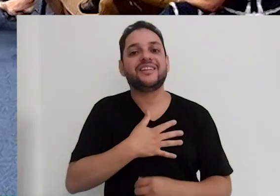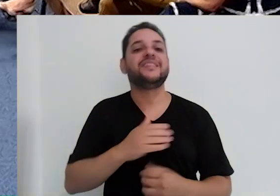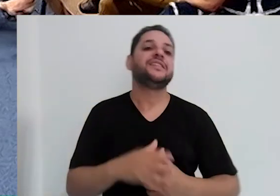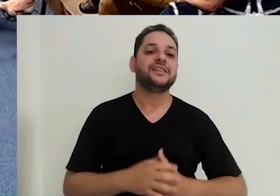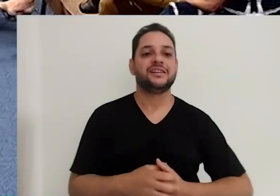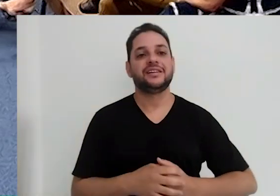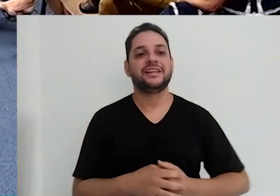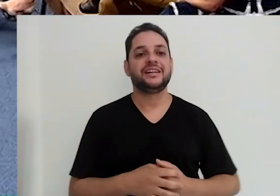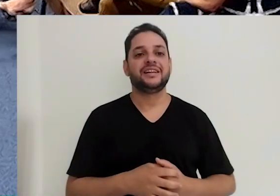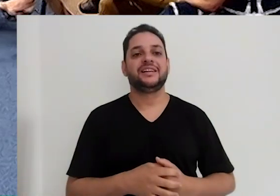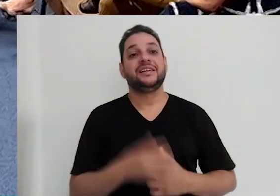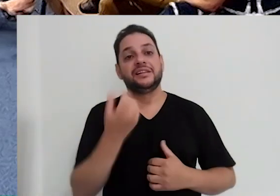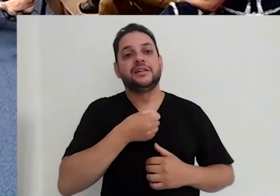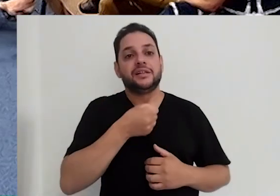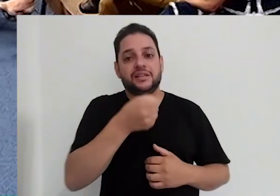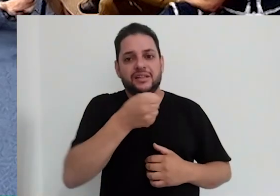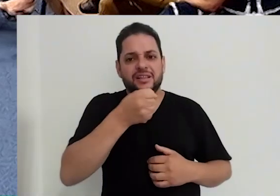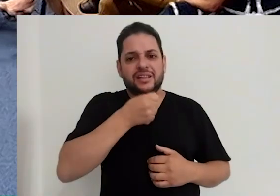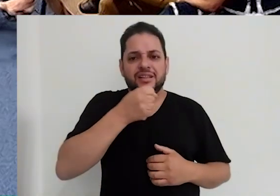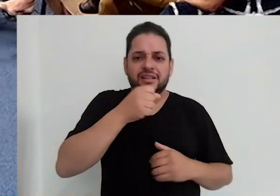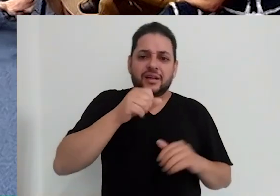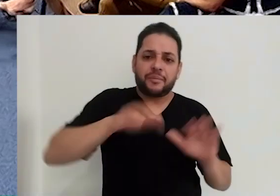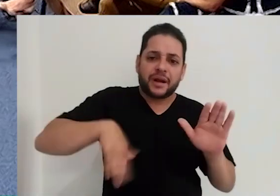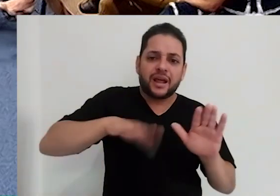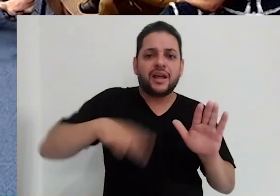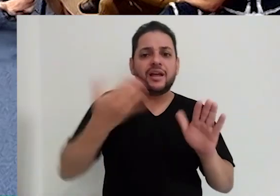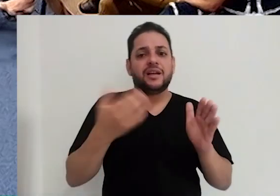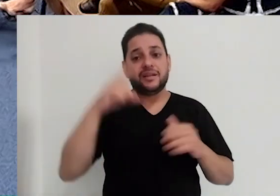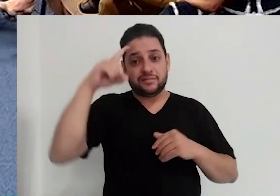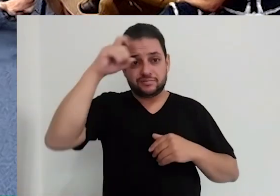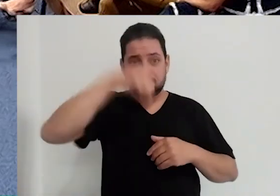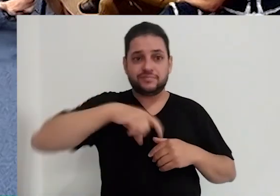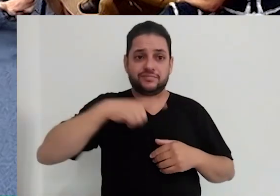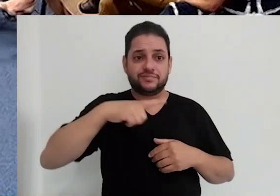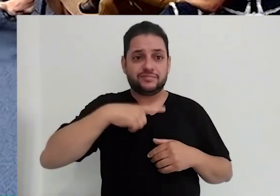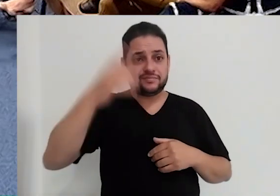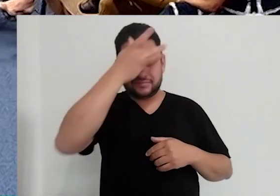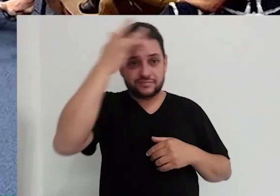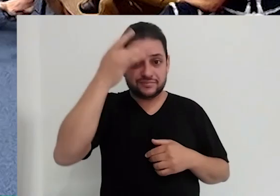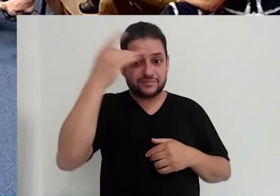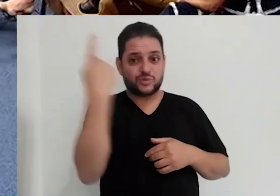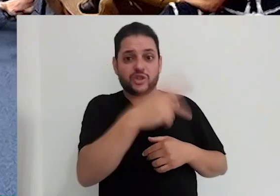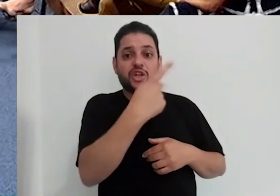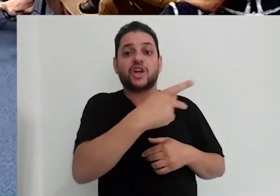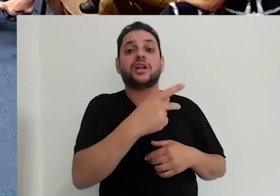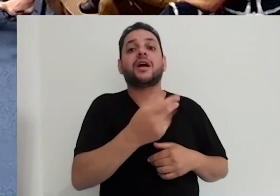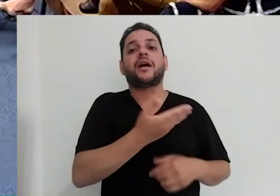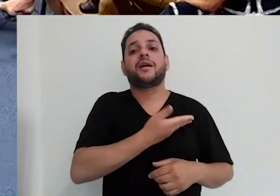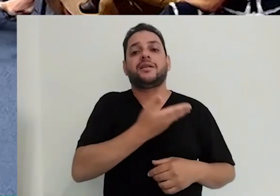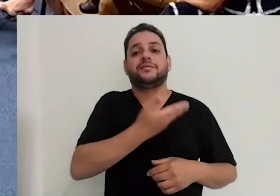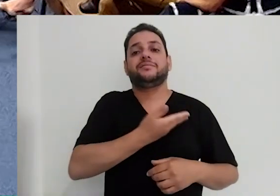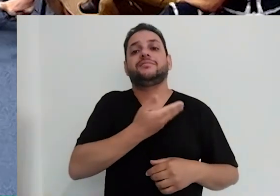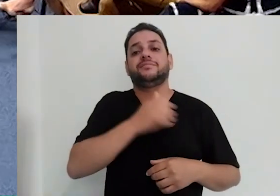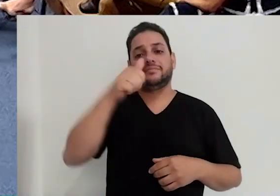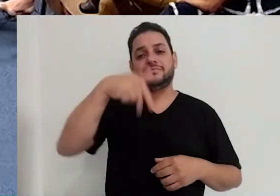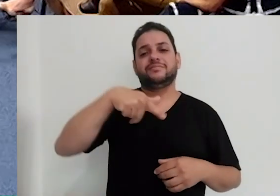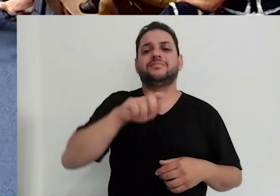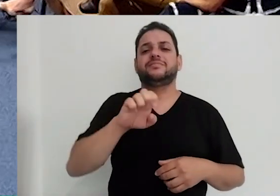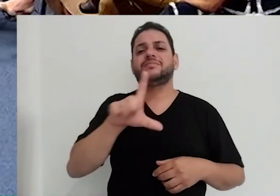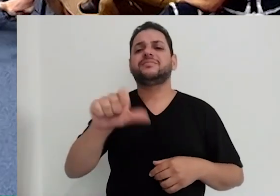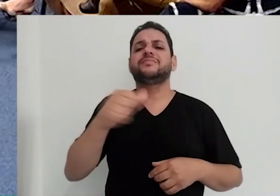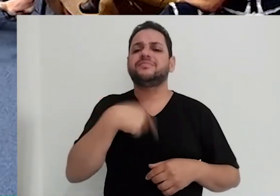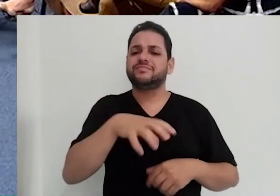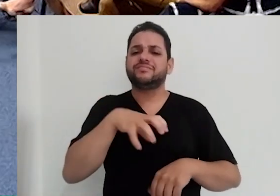da do que foram difíceis foram as entrevistas das pessoas que conheceram a Angela e que ficavam muito emocionadas a mais